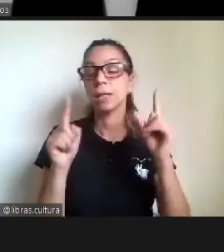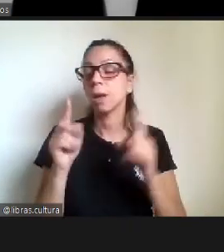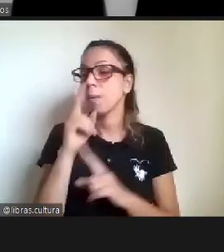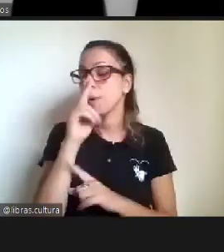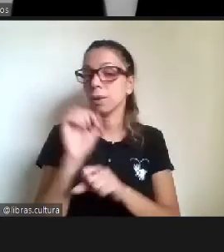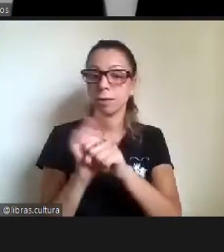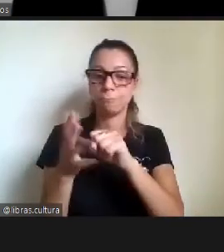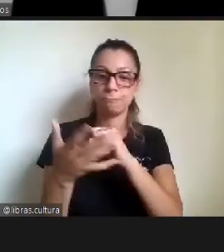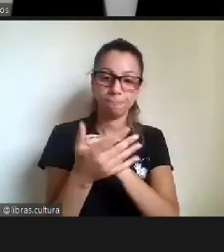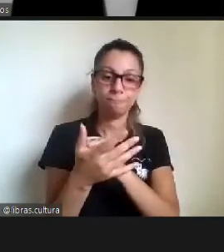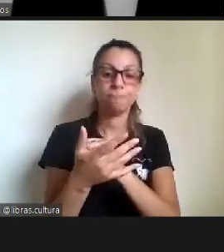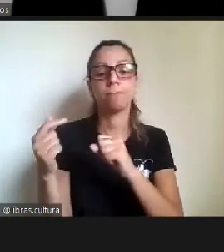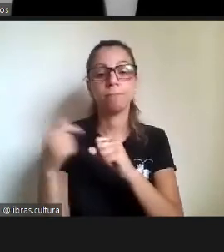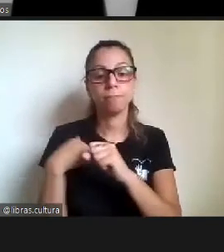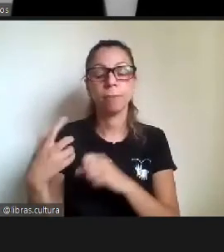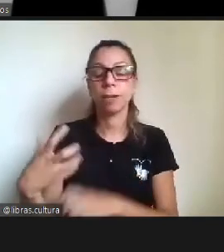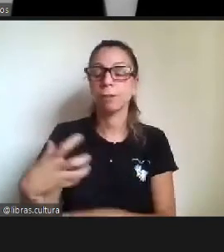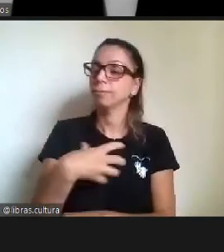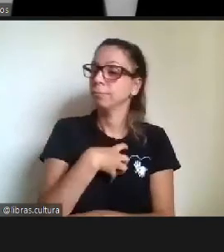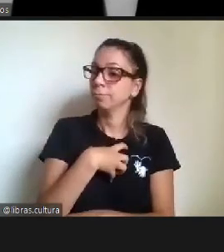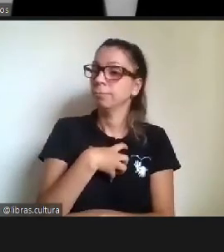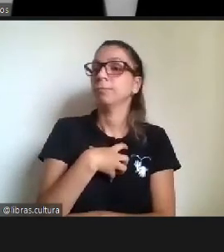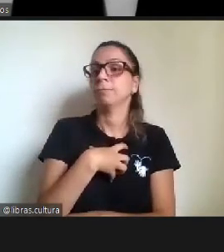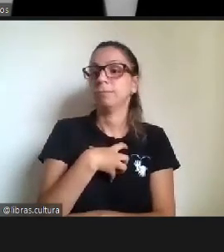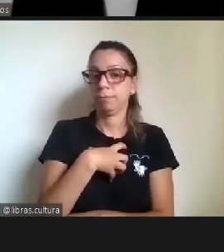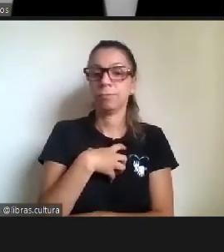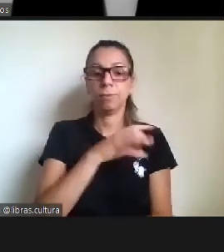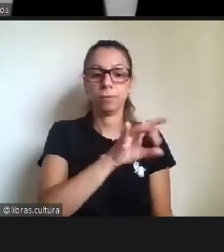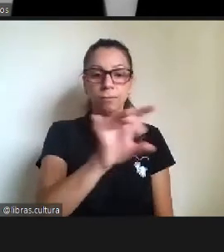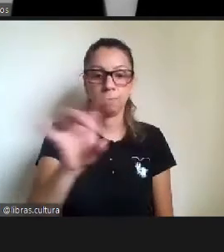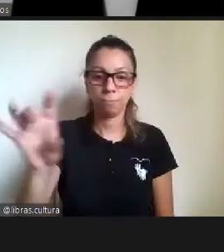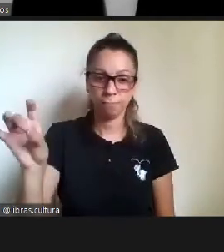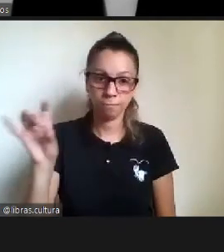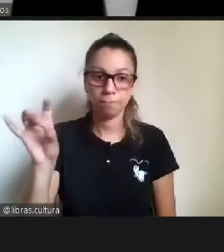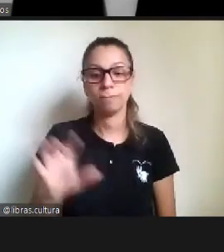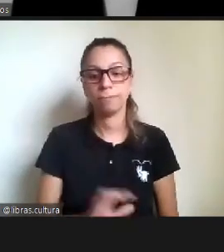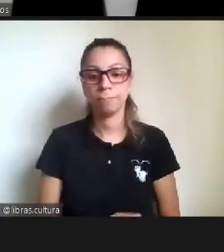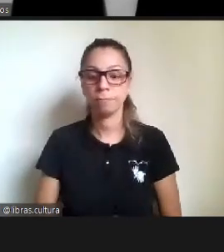tenha colaborado para essa sensibilidade em todos nós, né?